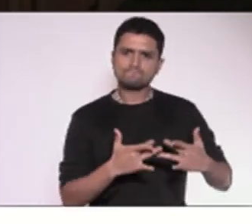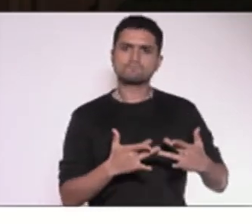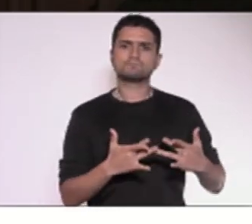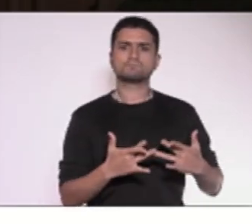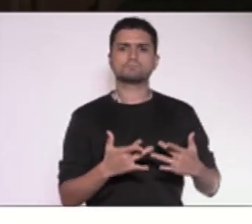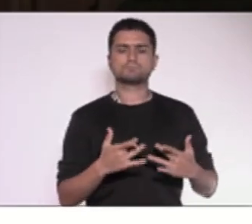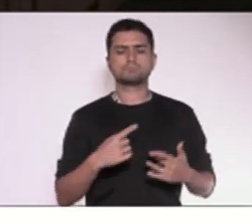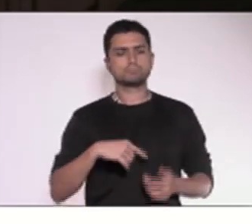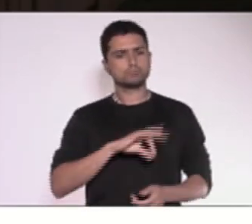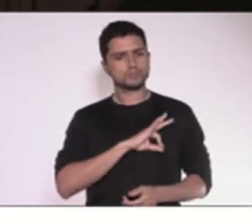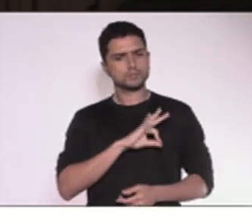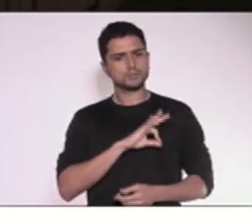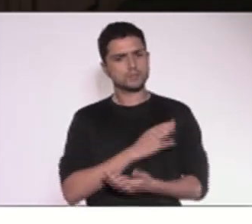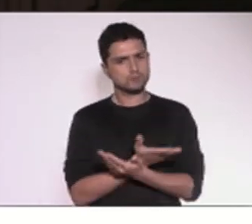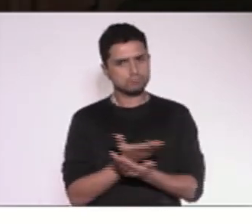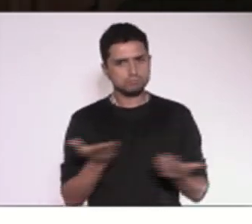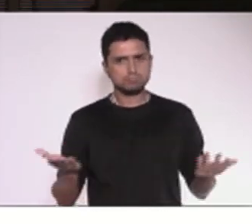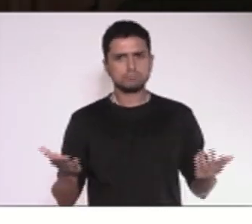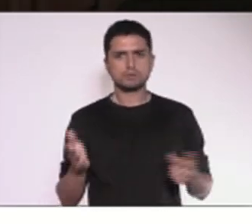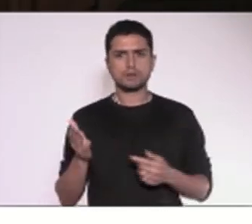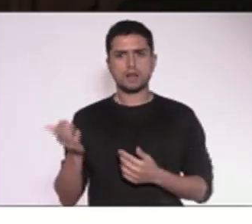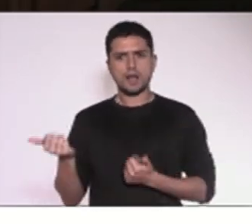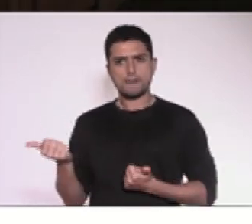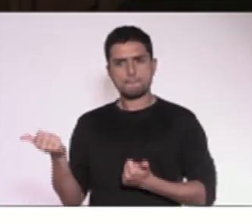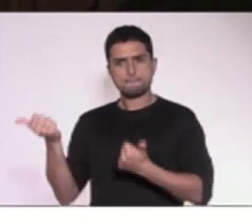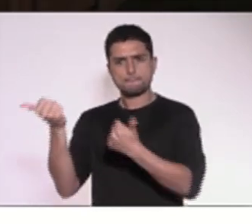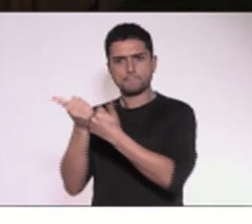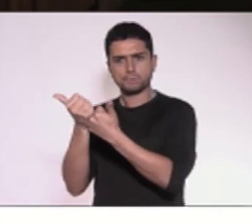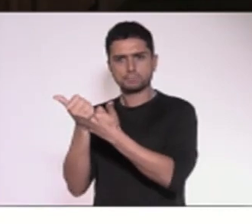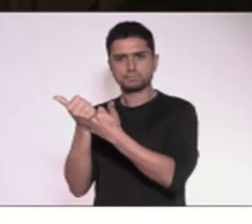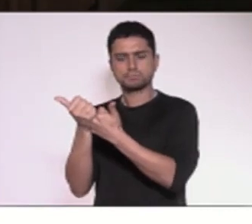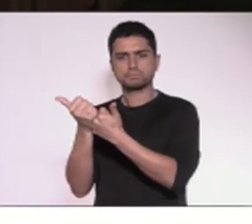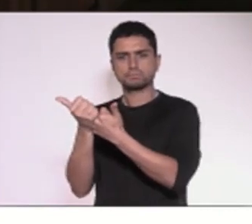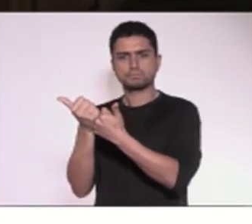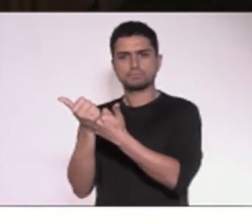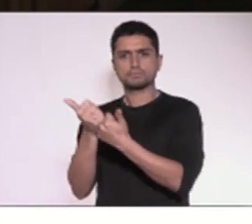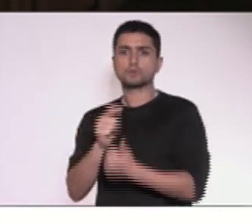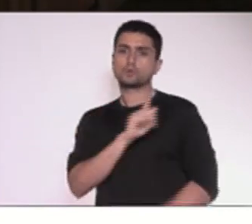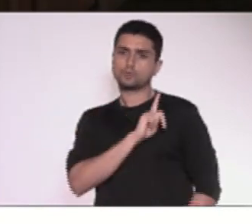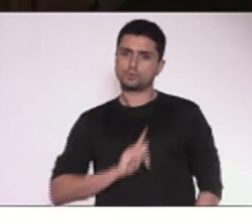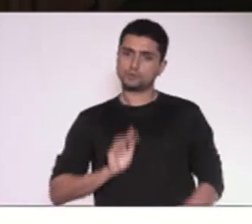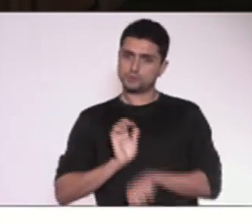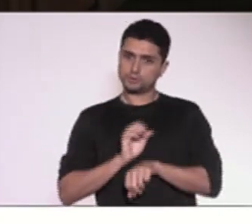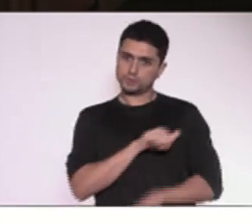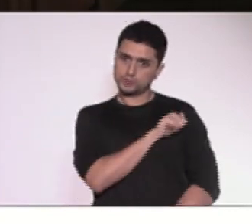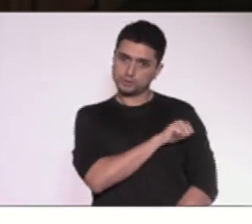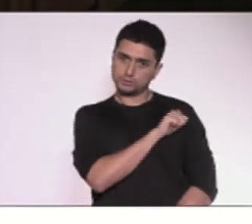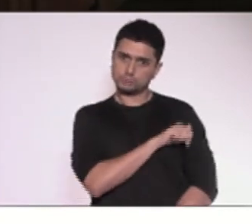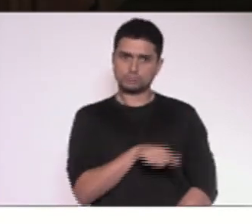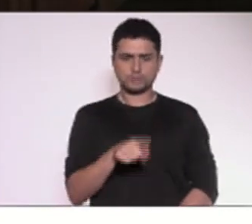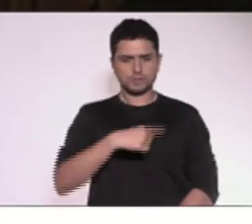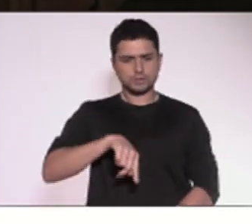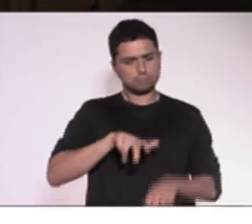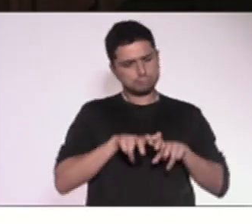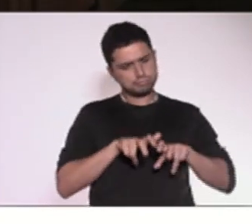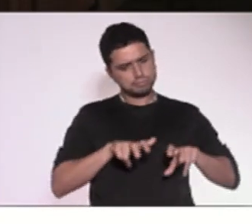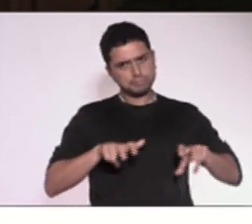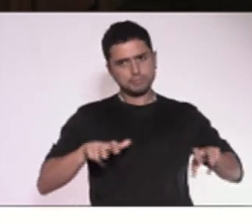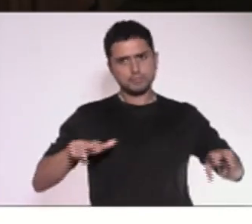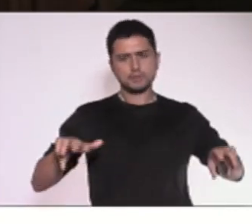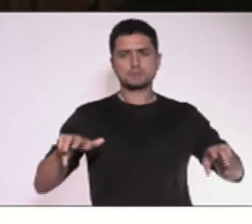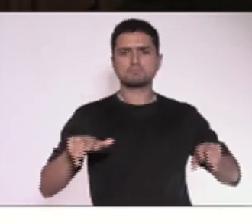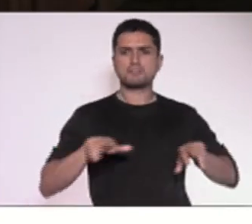em apoiar o governo do Estado do Rio de Janeiro. Aqui desta tribuna, vários são os deputados